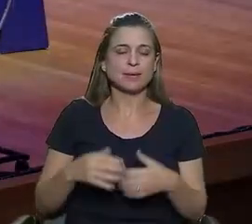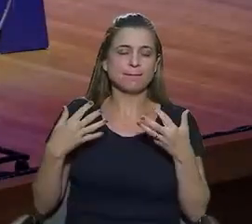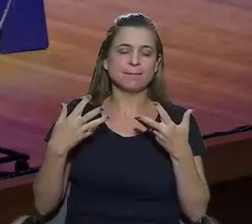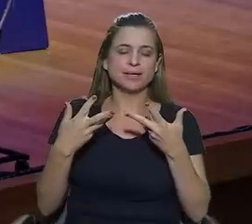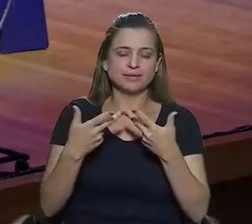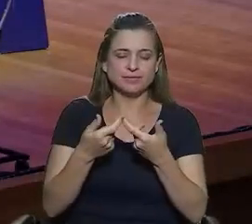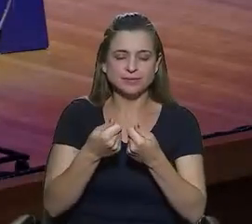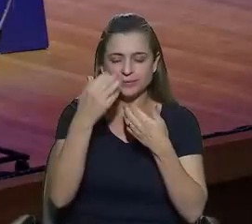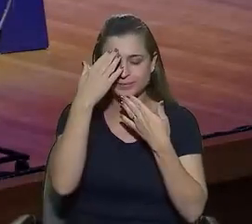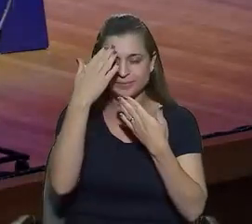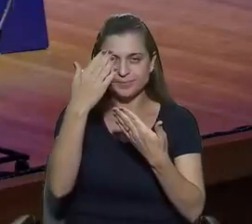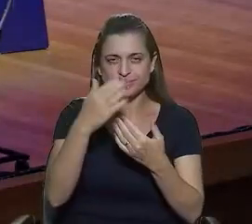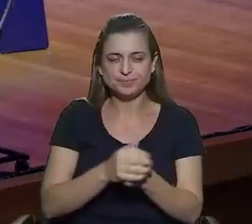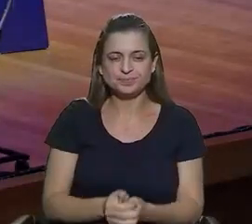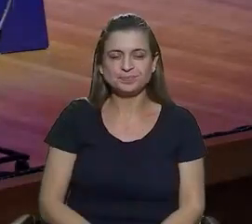Maravilhoso, meu bem, agradeço.